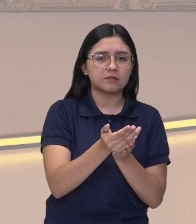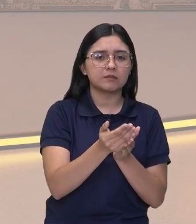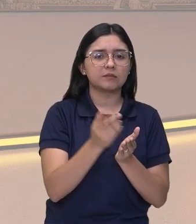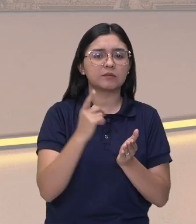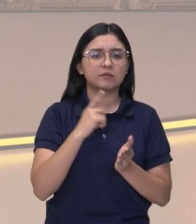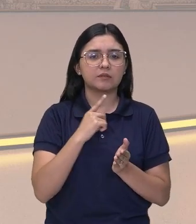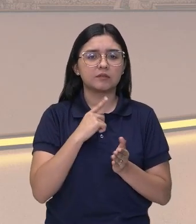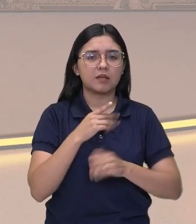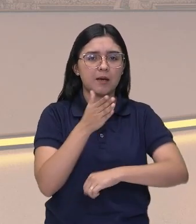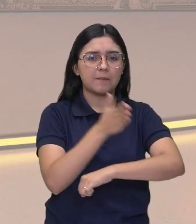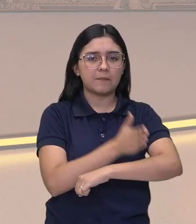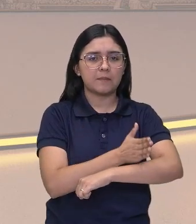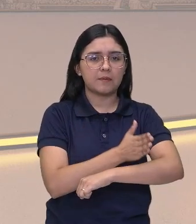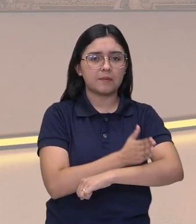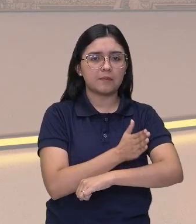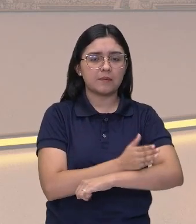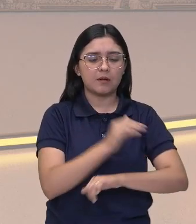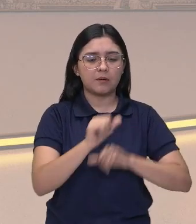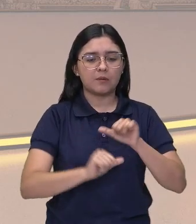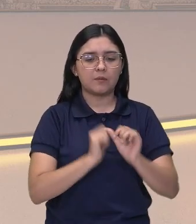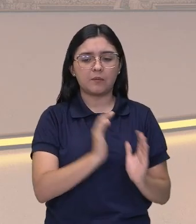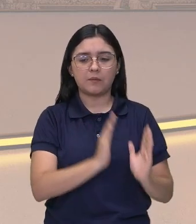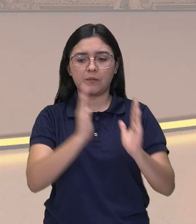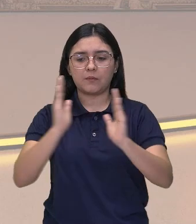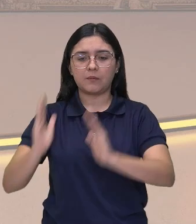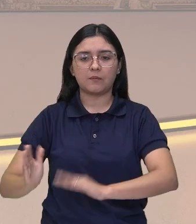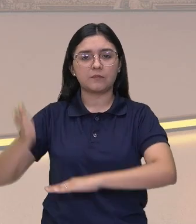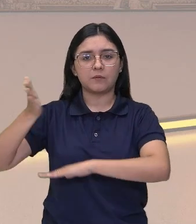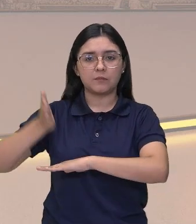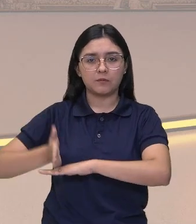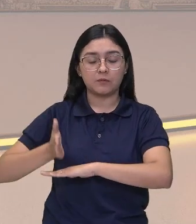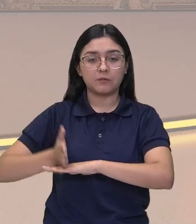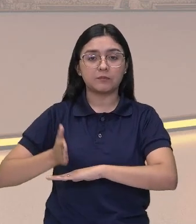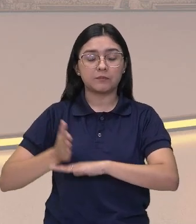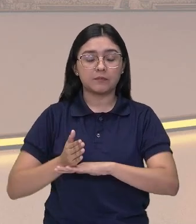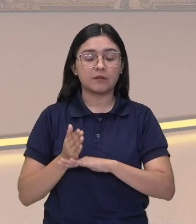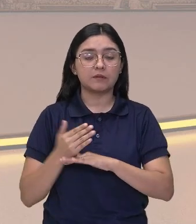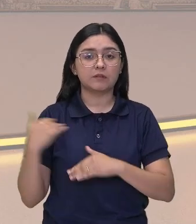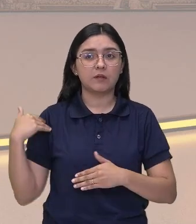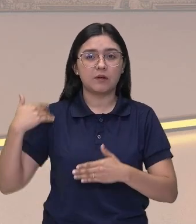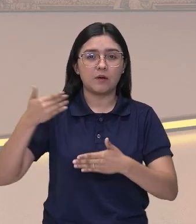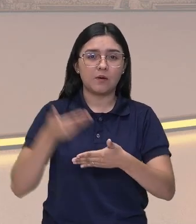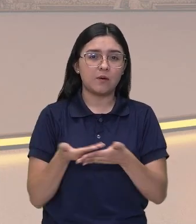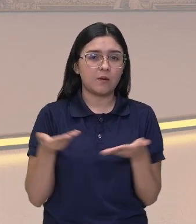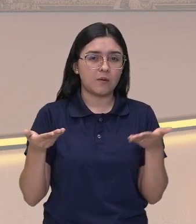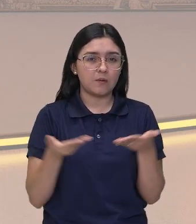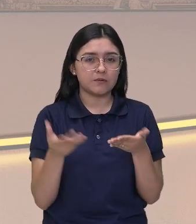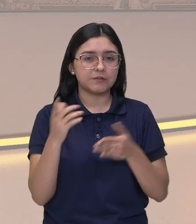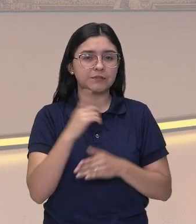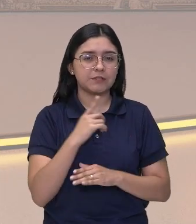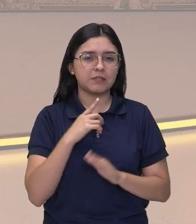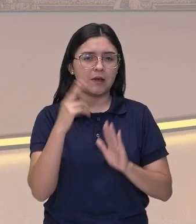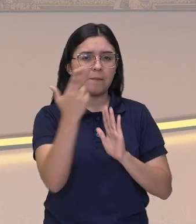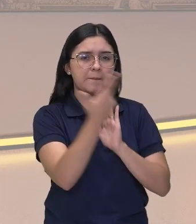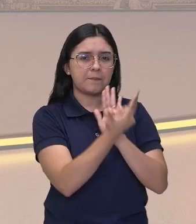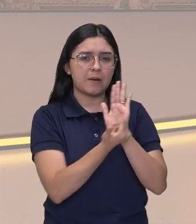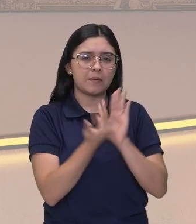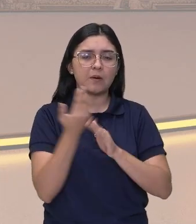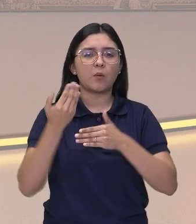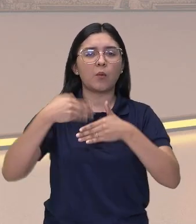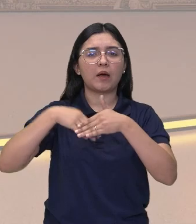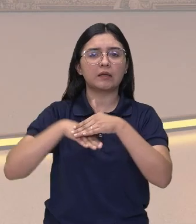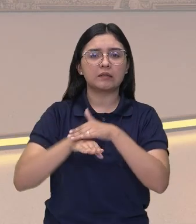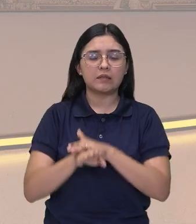passagem da Baixa Idade Média para a formação do mundo moderno, e ainda hoje nós temos, então, essas obras muito bem